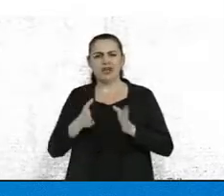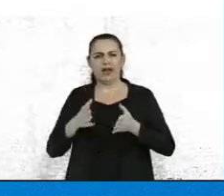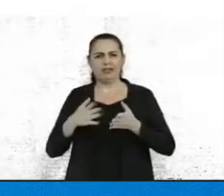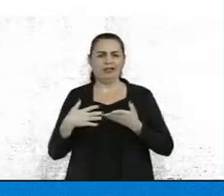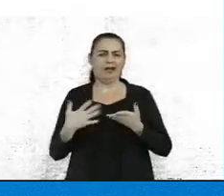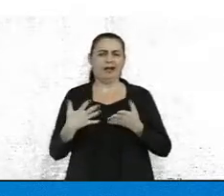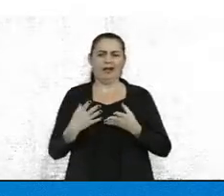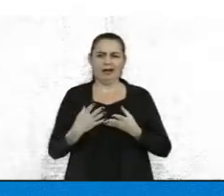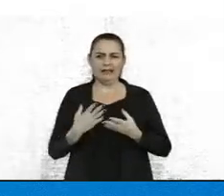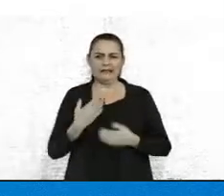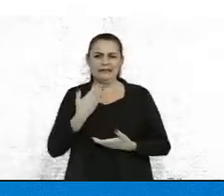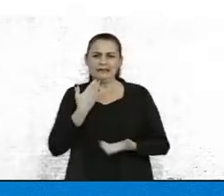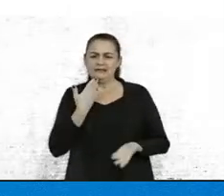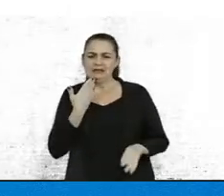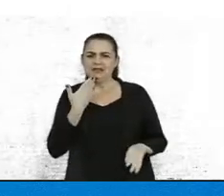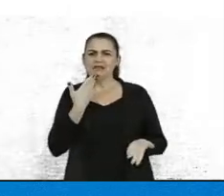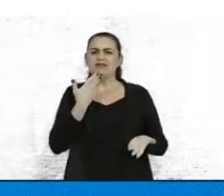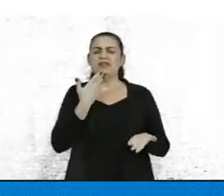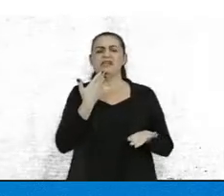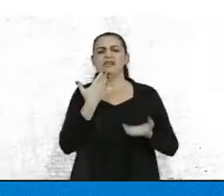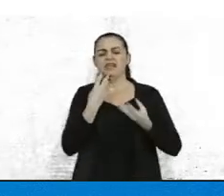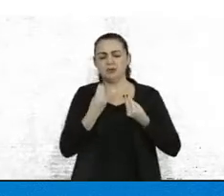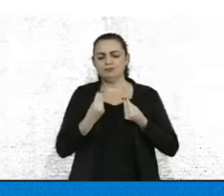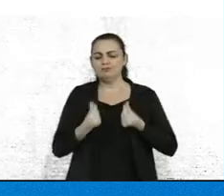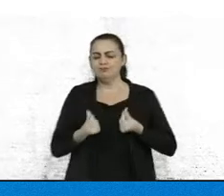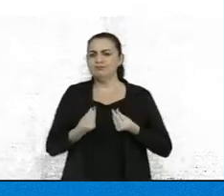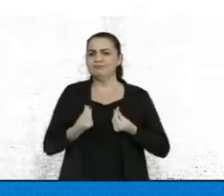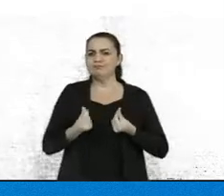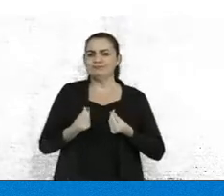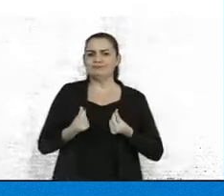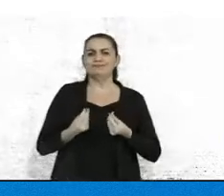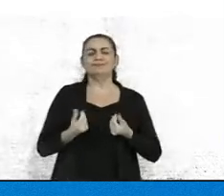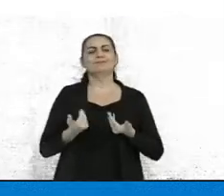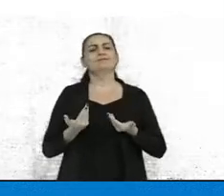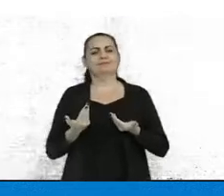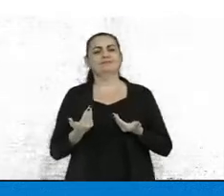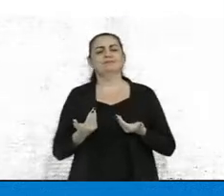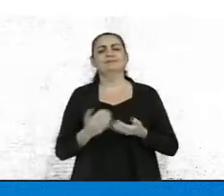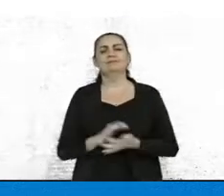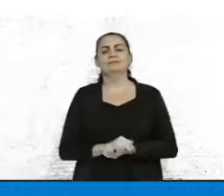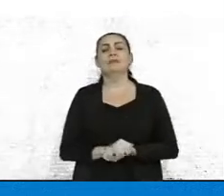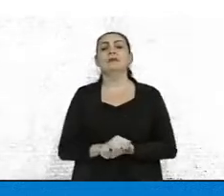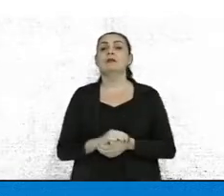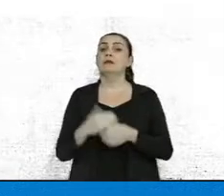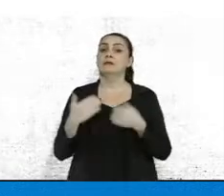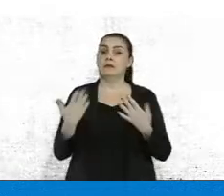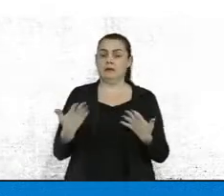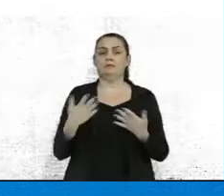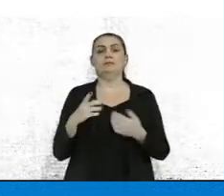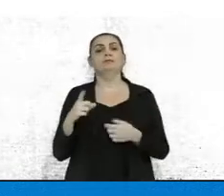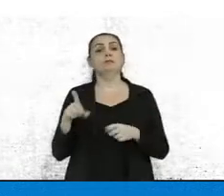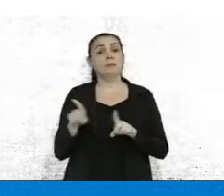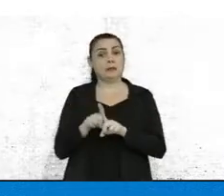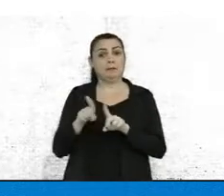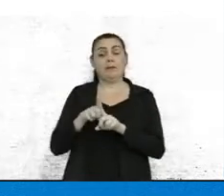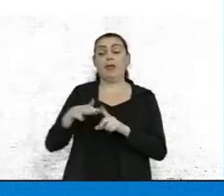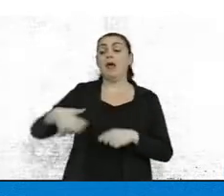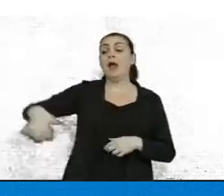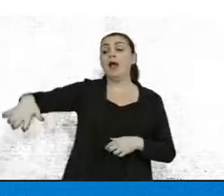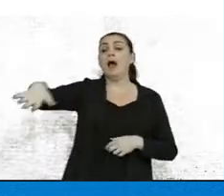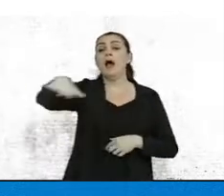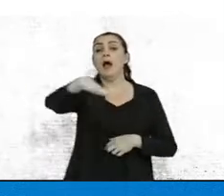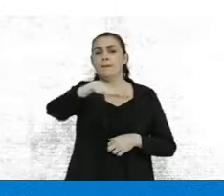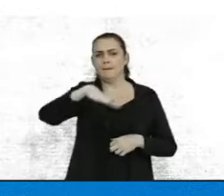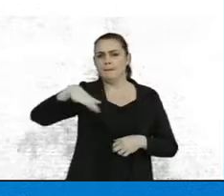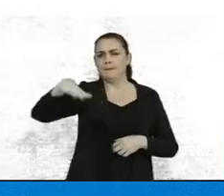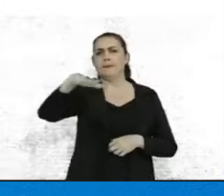sensível e mais hiperpermeável. Os fatores ambientais, então, como eu falei, são os mais variados, né? Existe